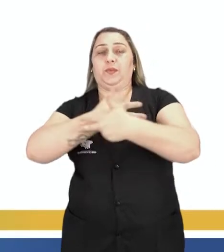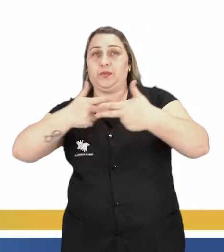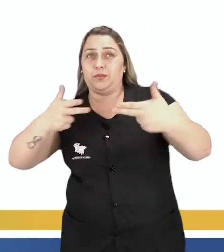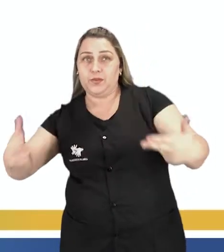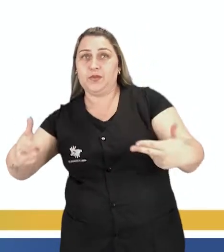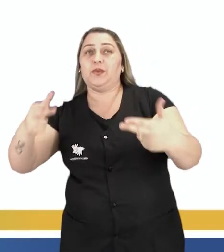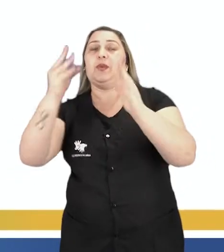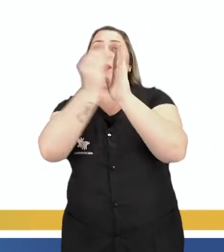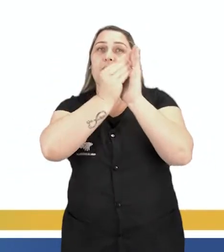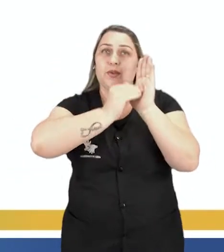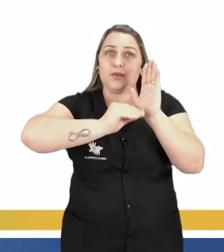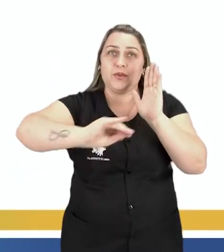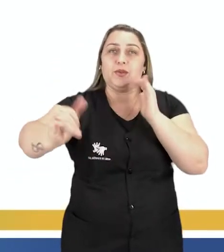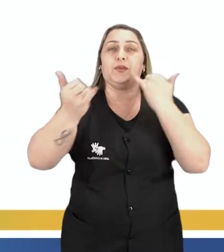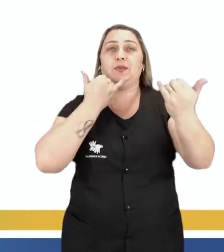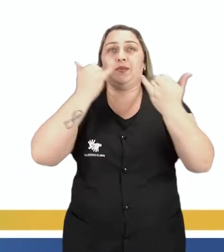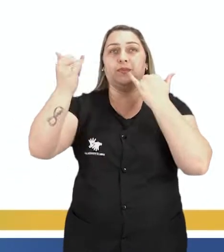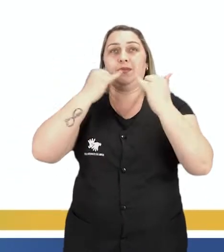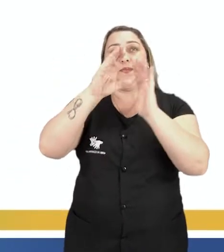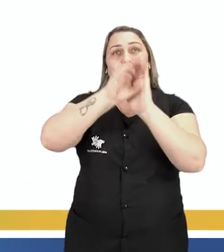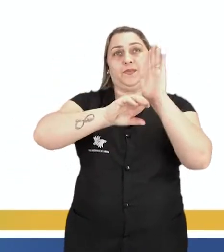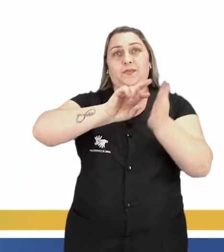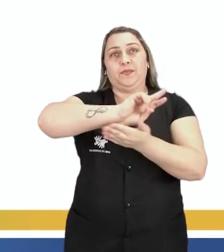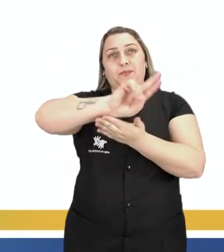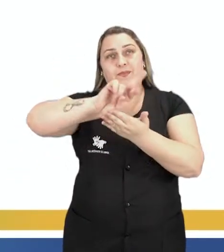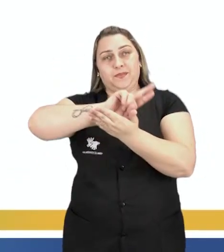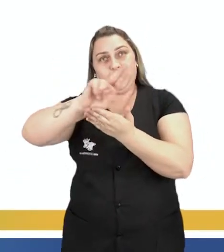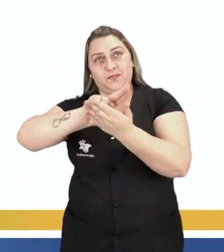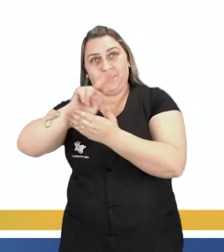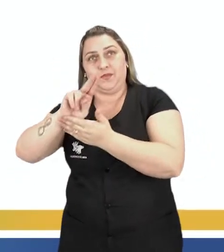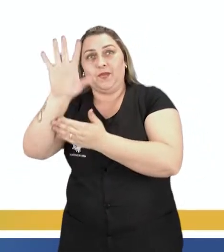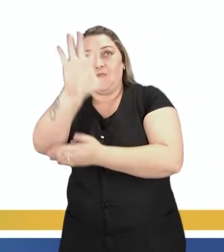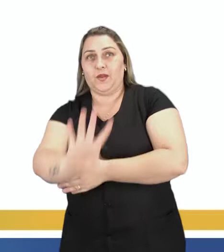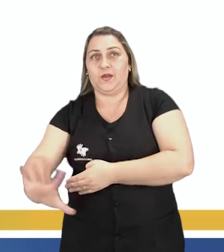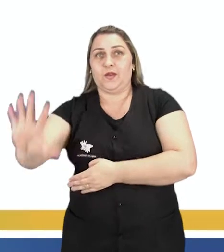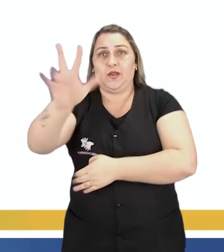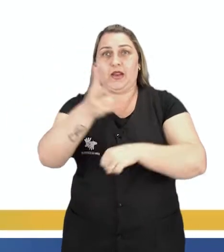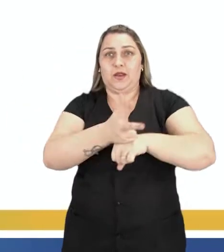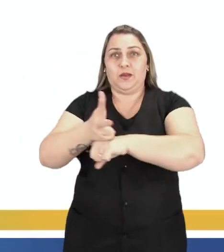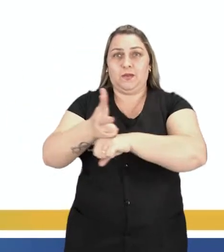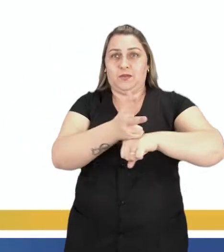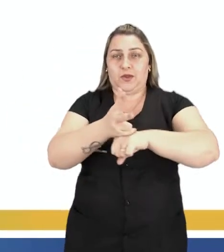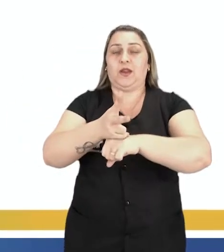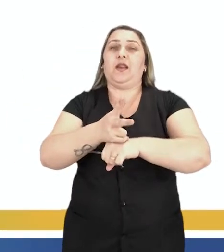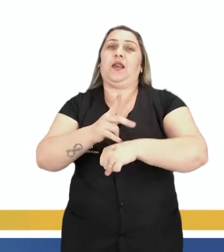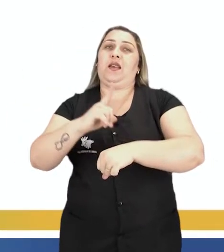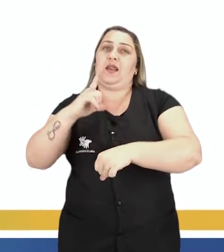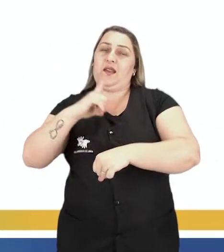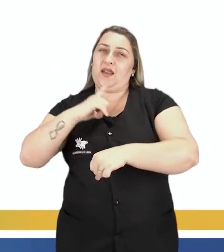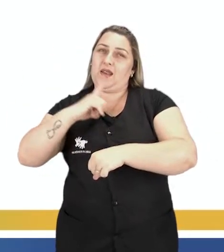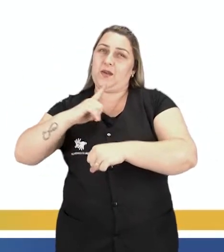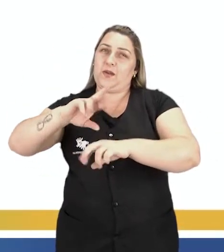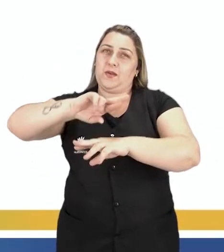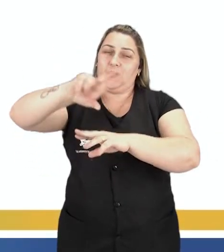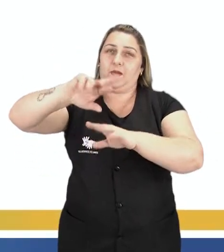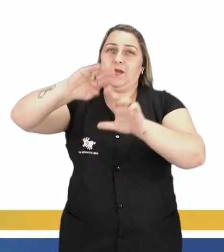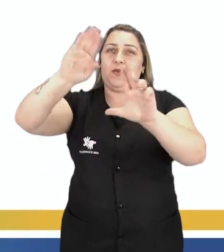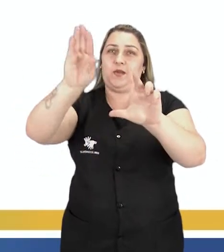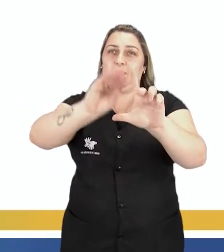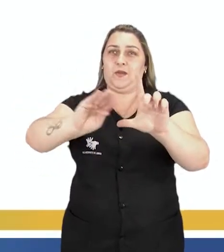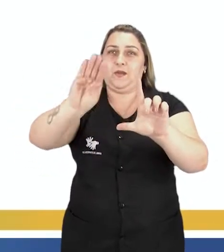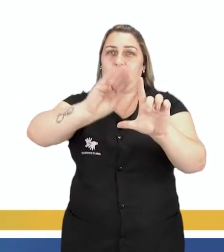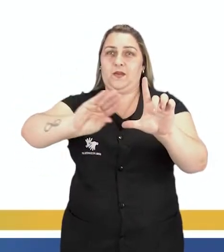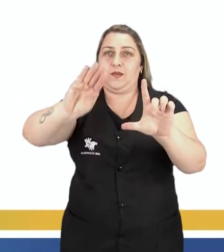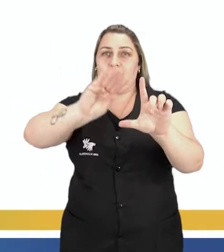finalidade de transmitir informações e conteúdos variados. O universo midiático abrange uma série de diferentes plataformas que